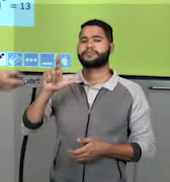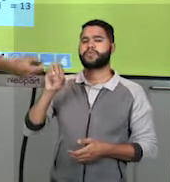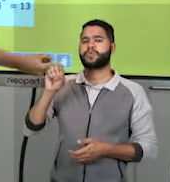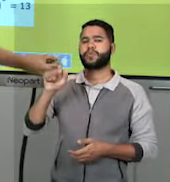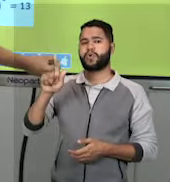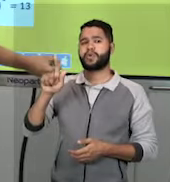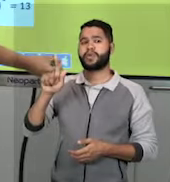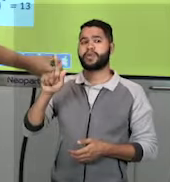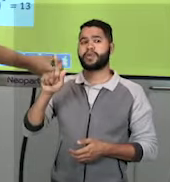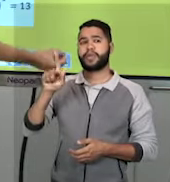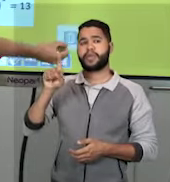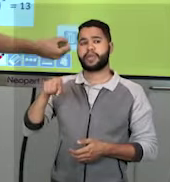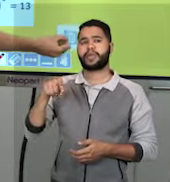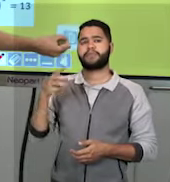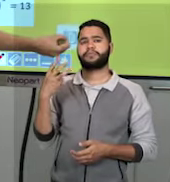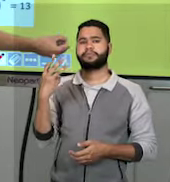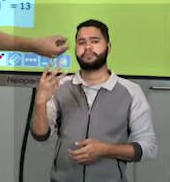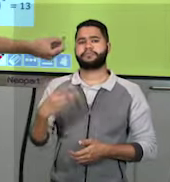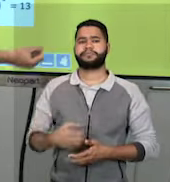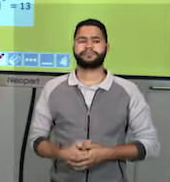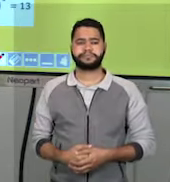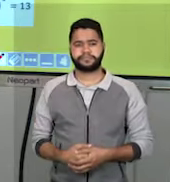caso é 3.